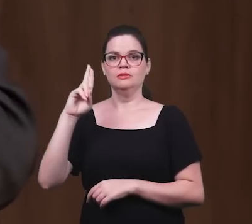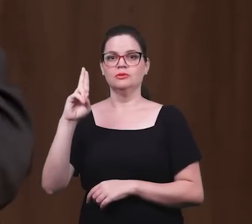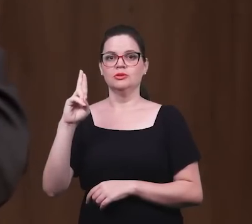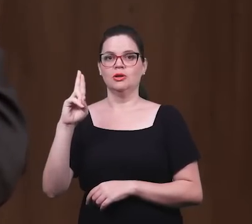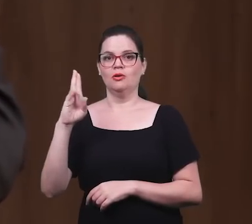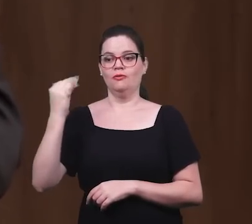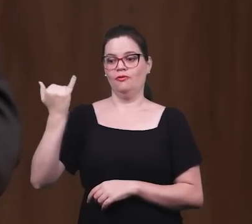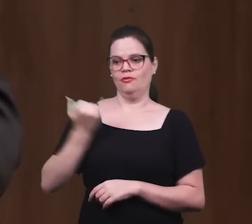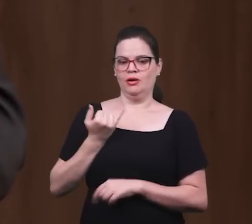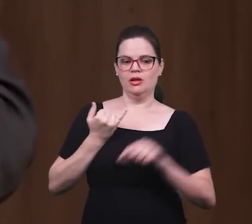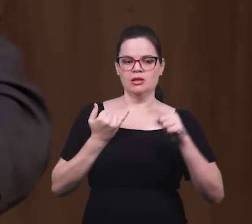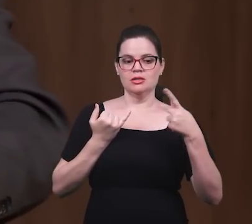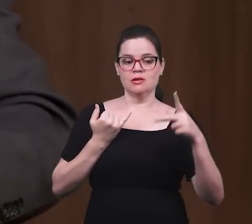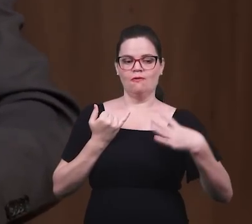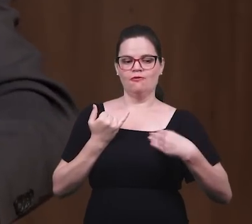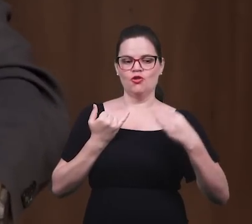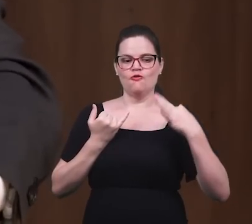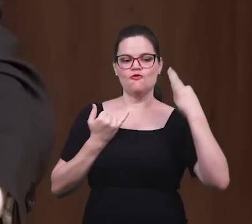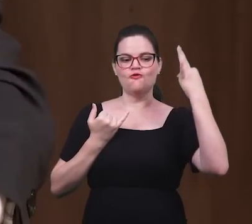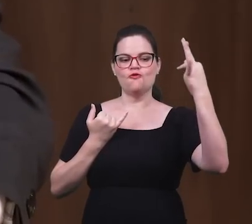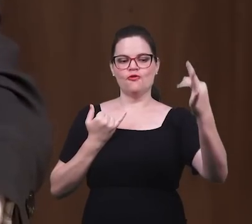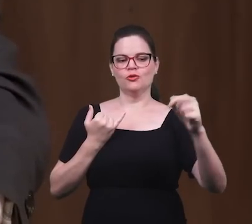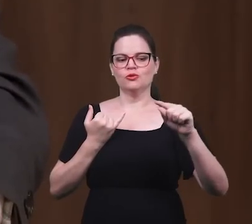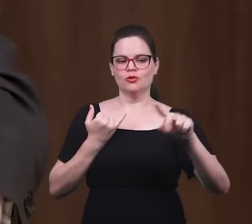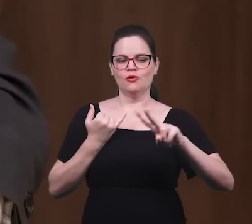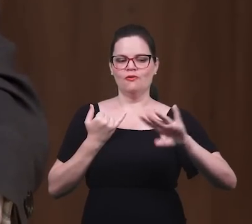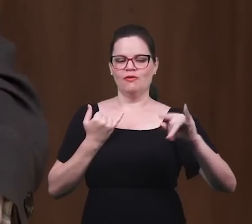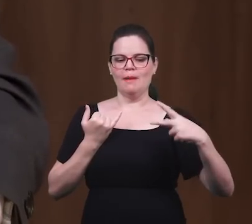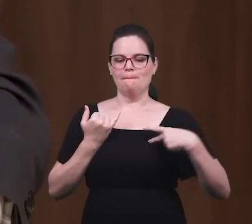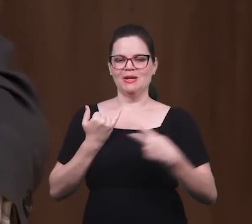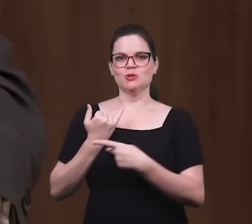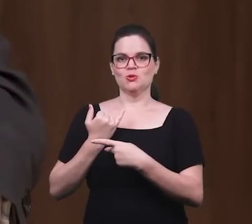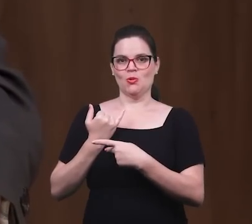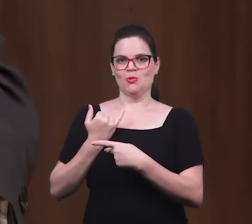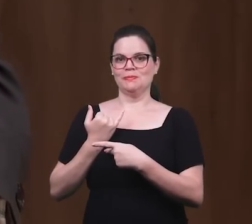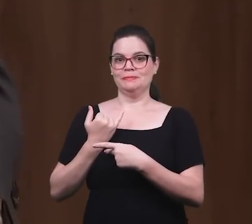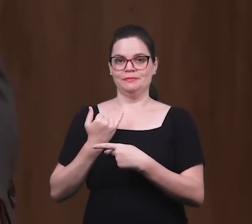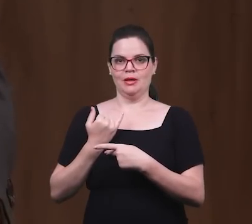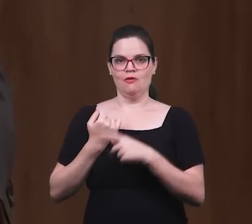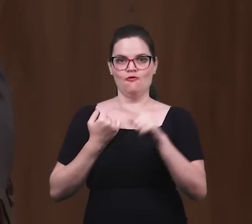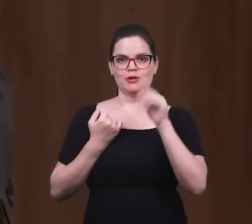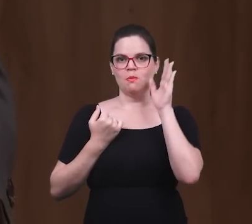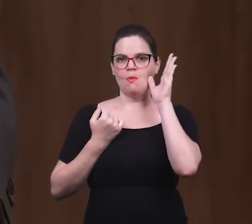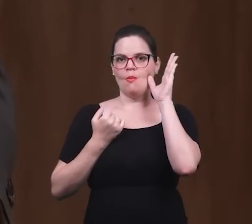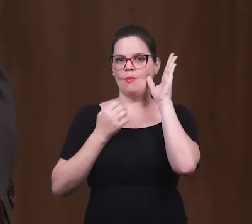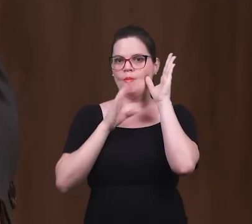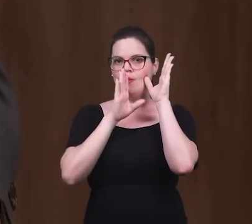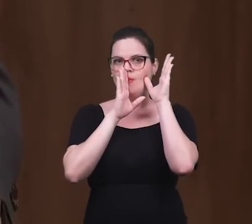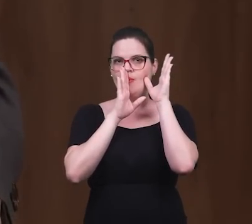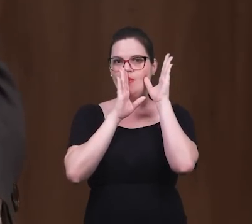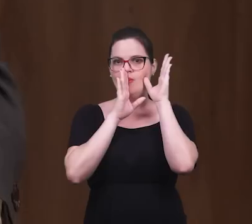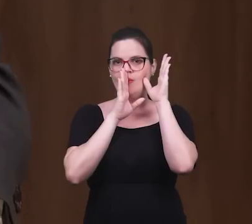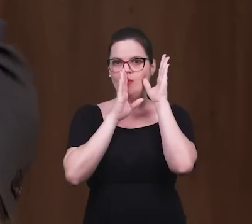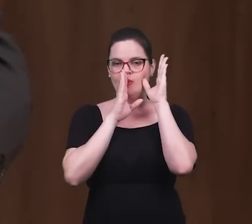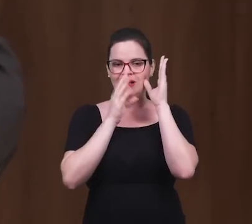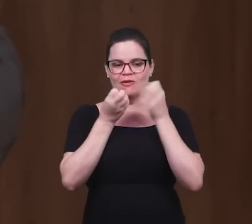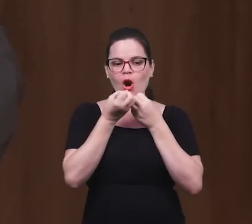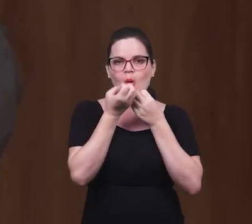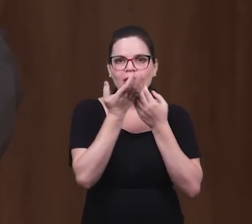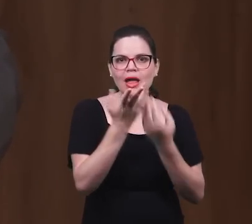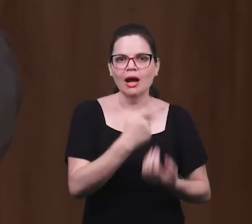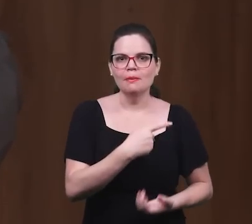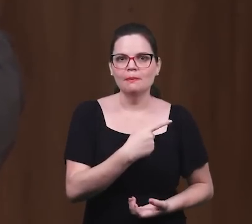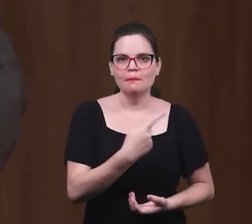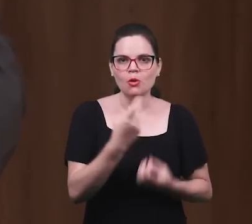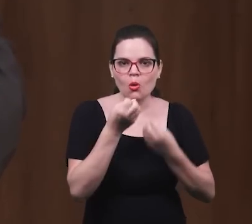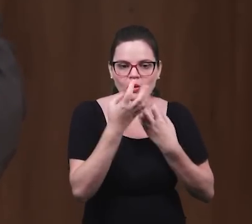pastor. Essa não é a profecia para você falar para o seu filho. Você vai guardar. Você vai esconder. Você vai